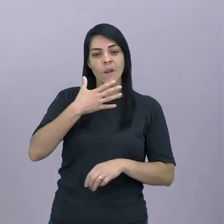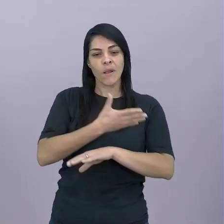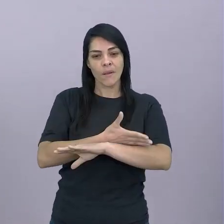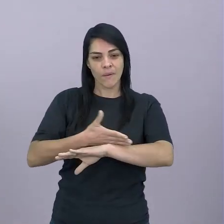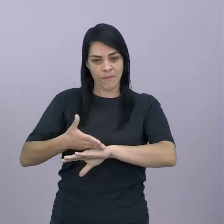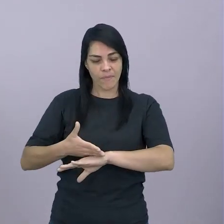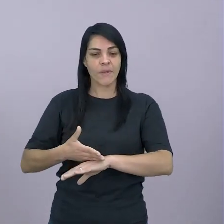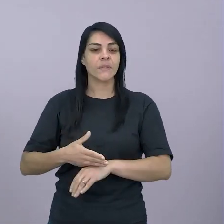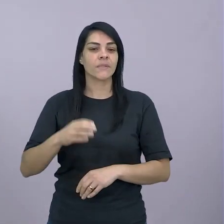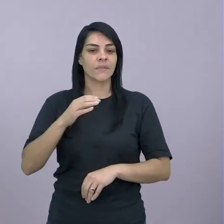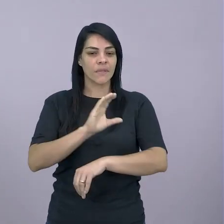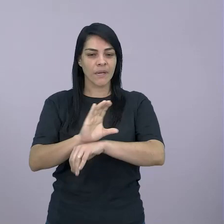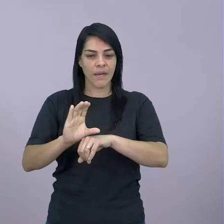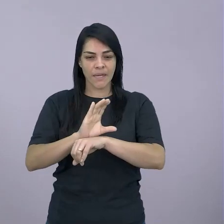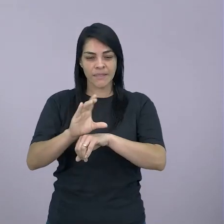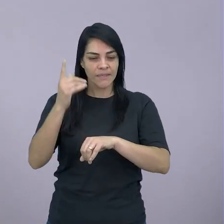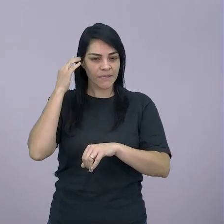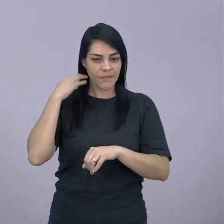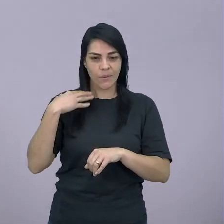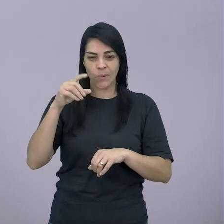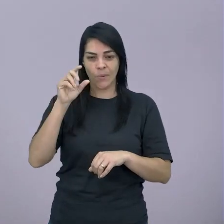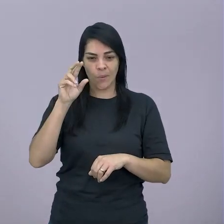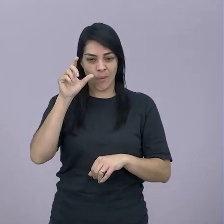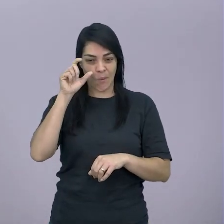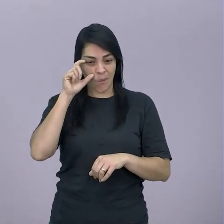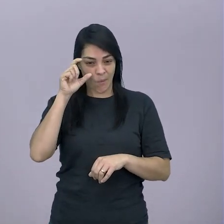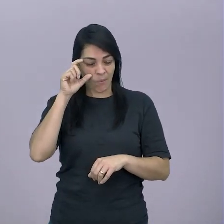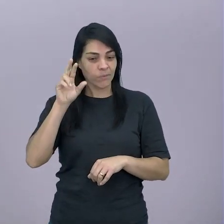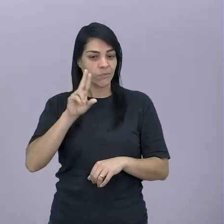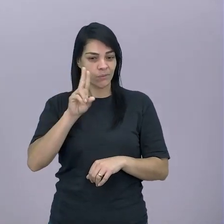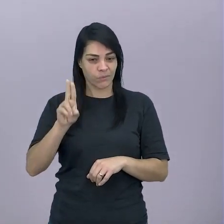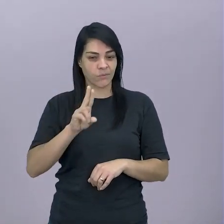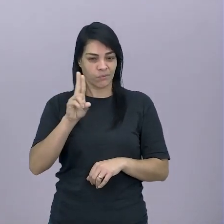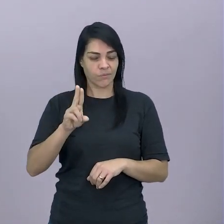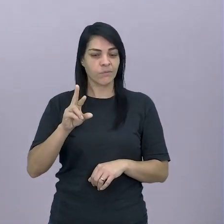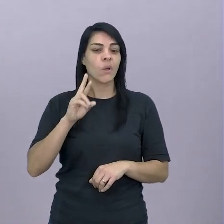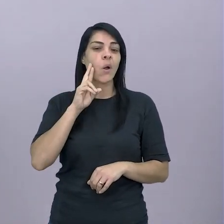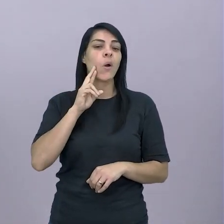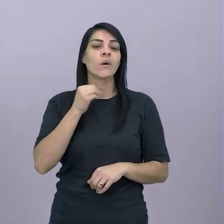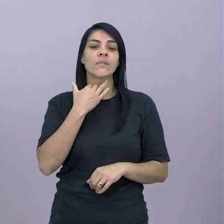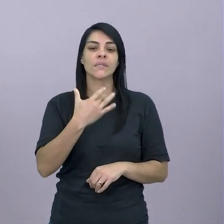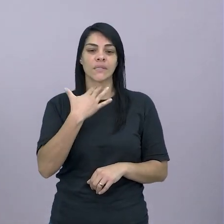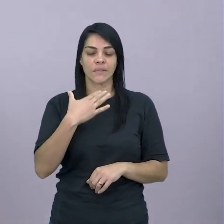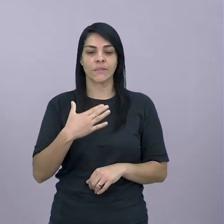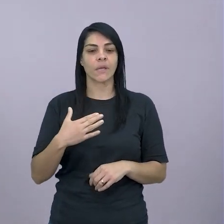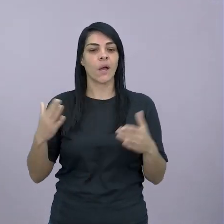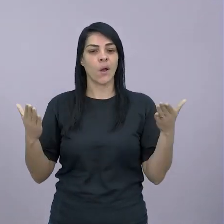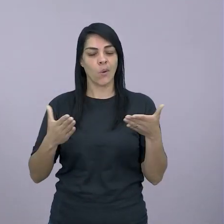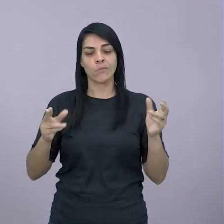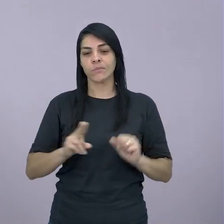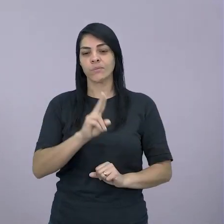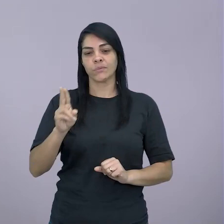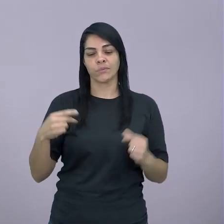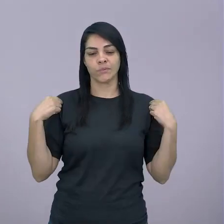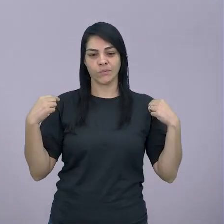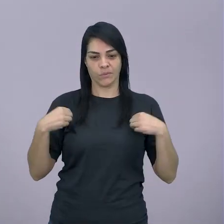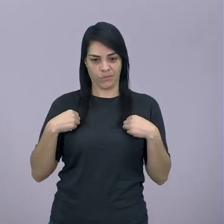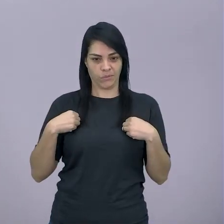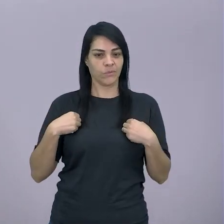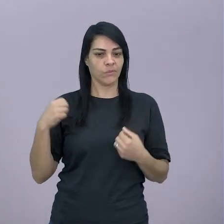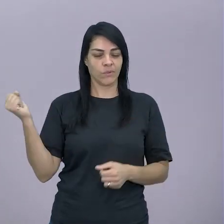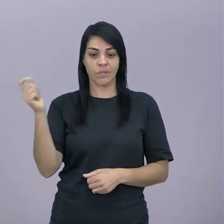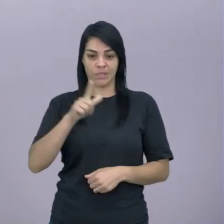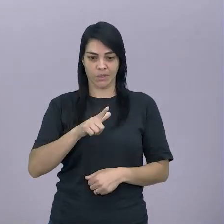cabelos descoloridos, eu utilizo uma armação de óculos rosa. Hoje eu estou com uma blusa azul marinho com algumas imagens